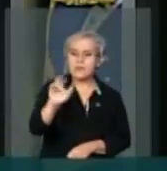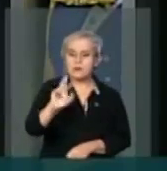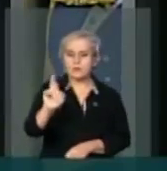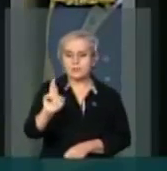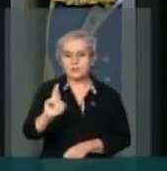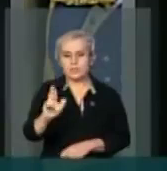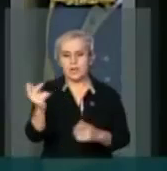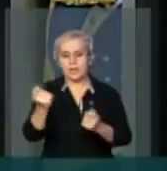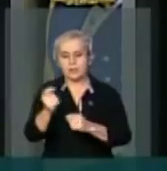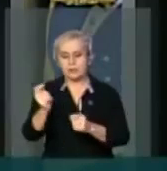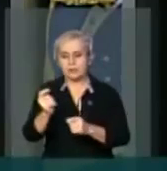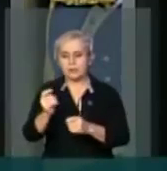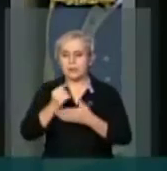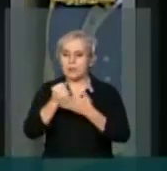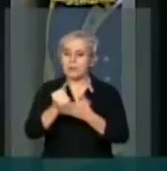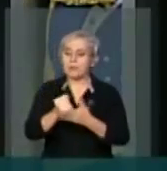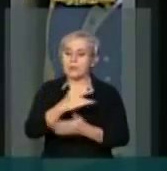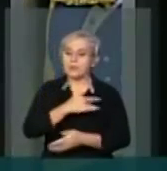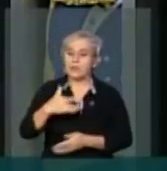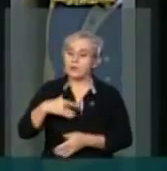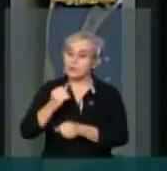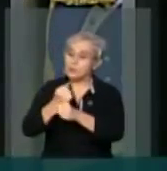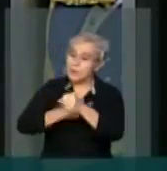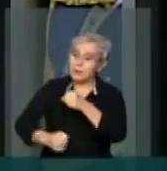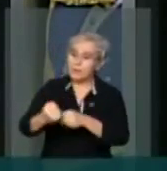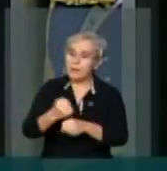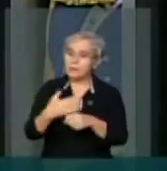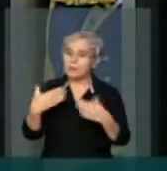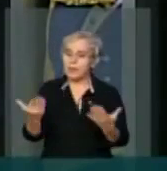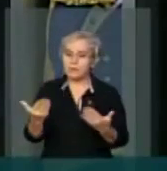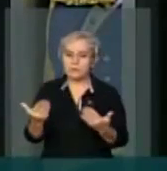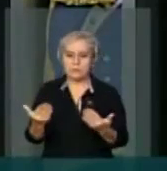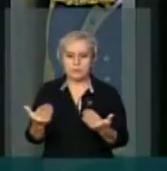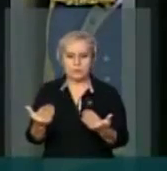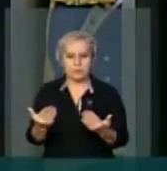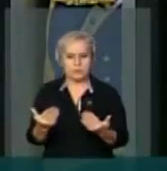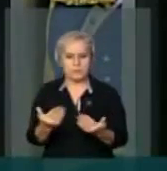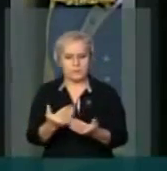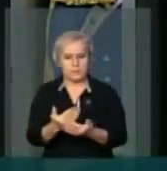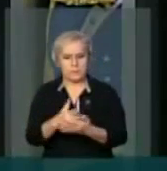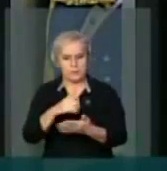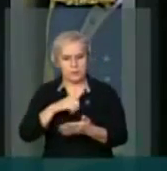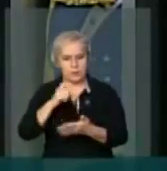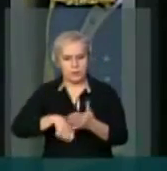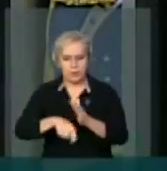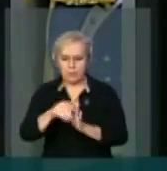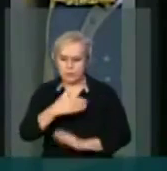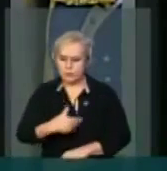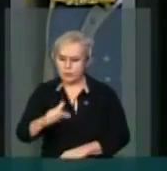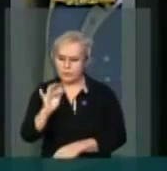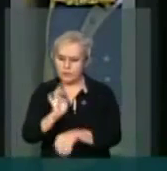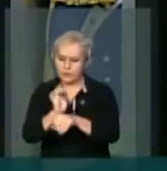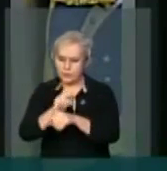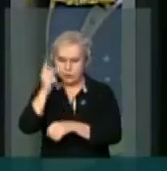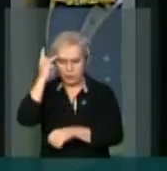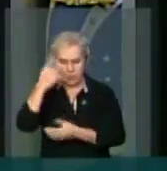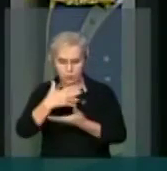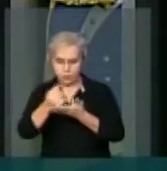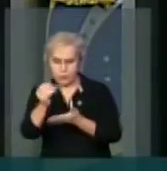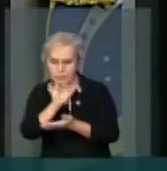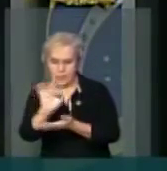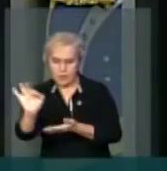3,5 bilhões de reais em relação à saúde do ano passado. Serviços que foram realizados e não recebidos pelo governo do estado, onde